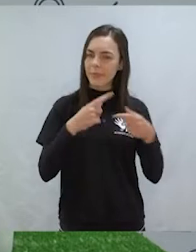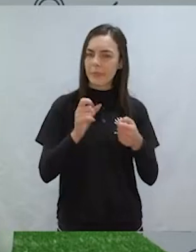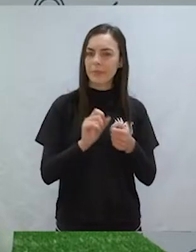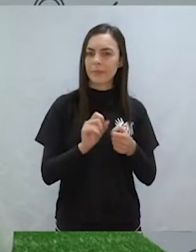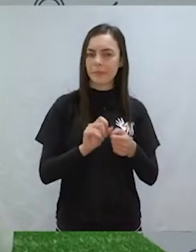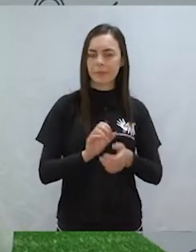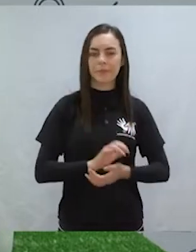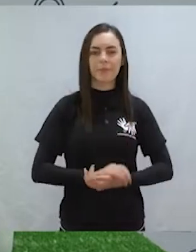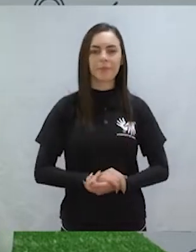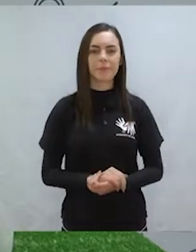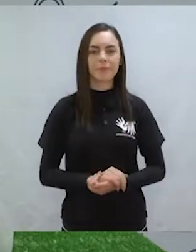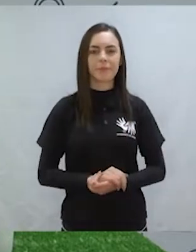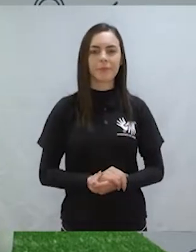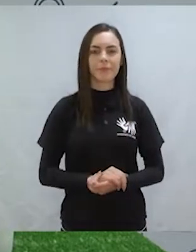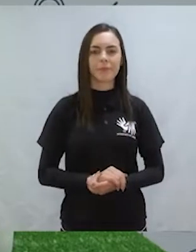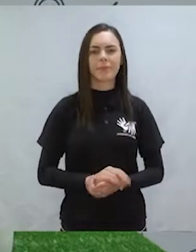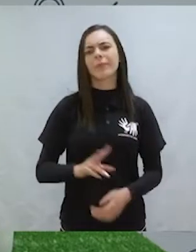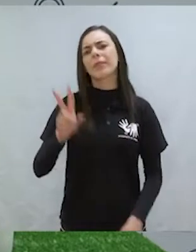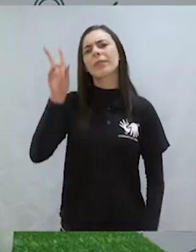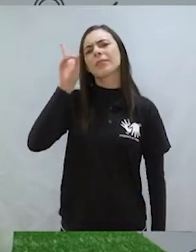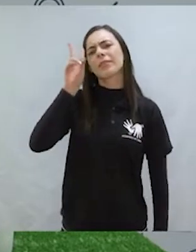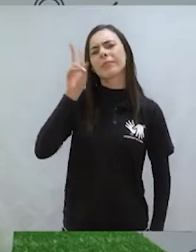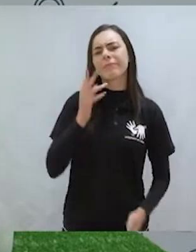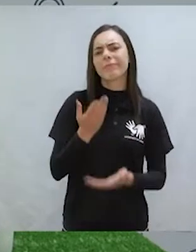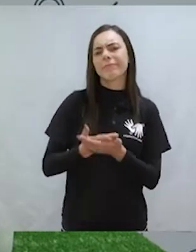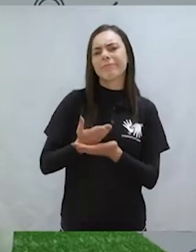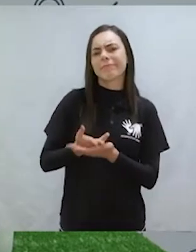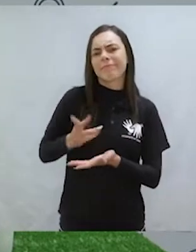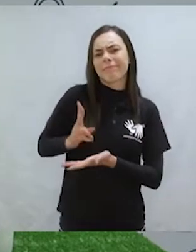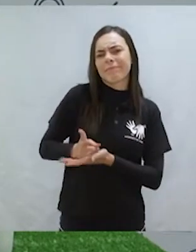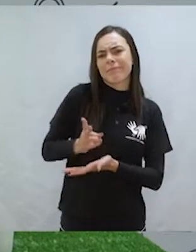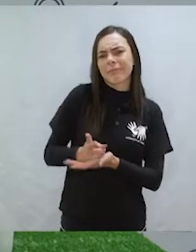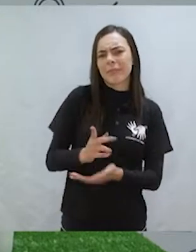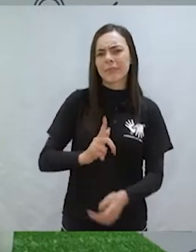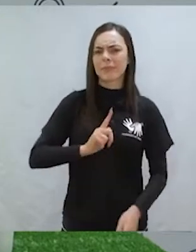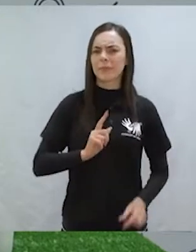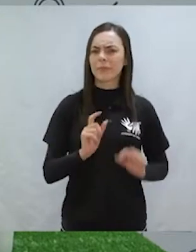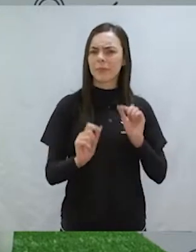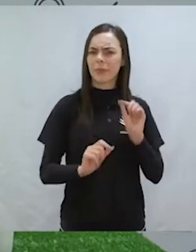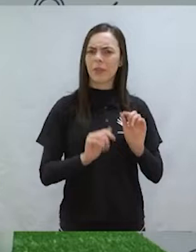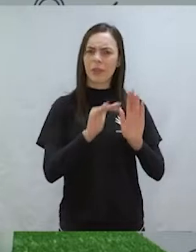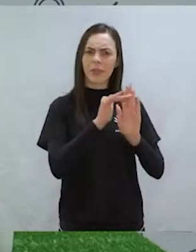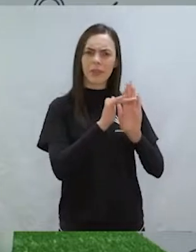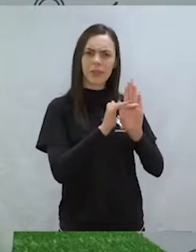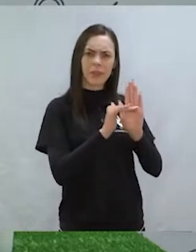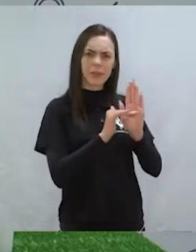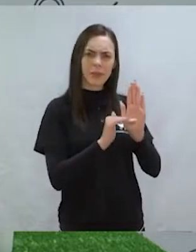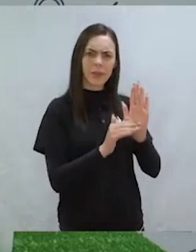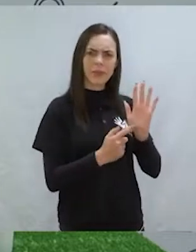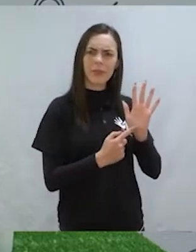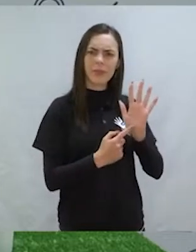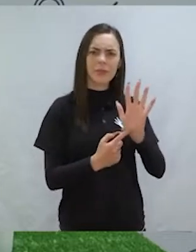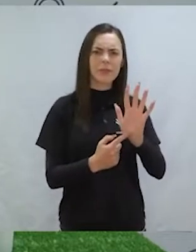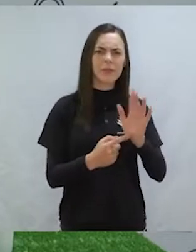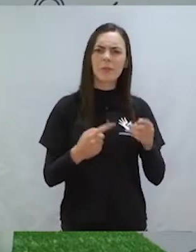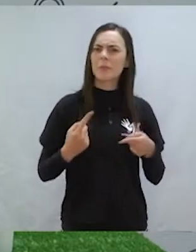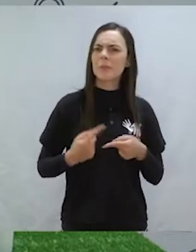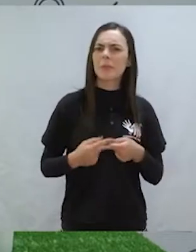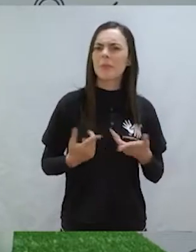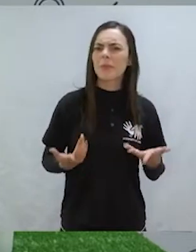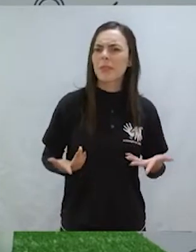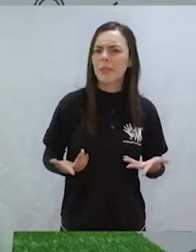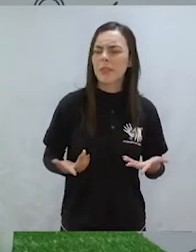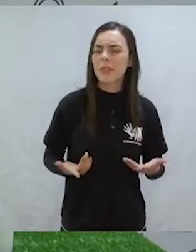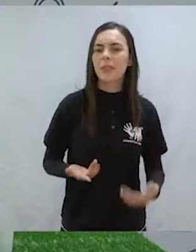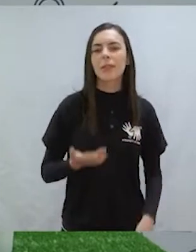ok? Só que lembram que todas as nossas aulas, a gente apresenta uma rotina. Para que rotina? Para